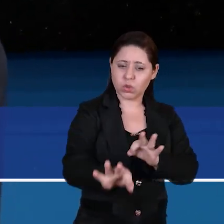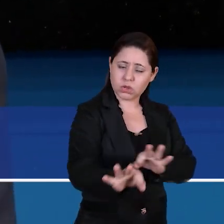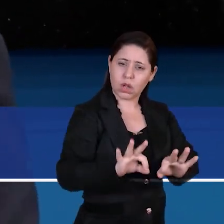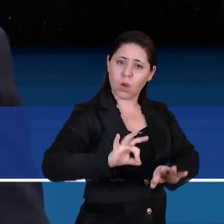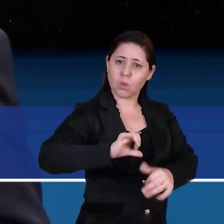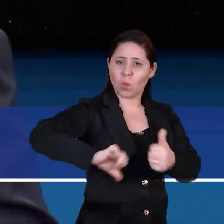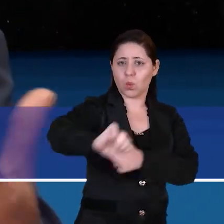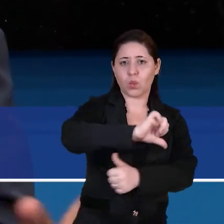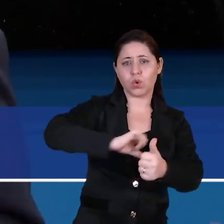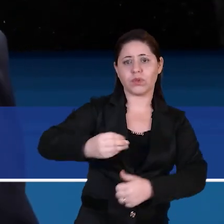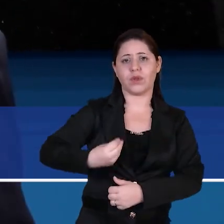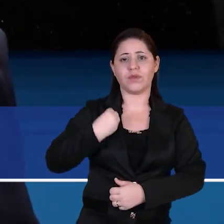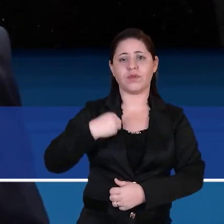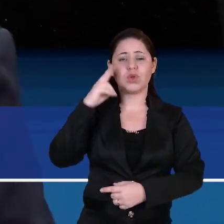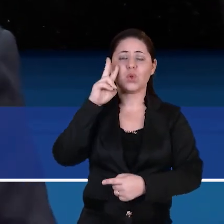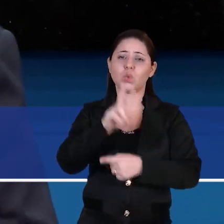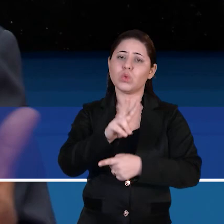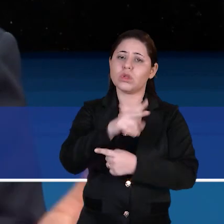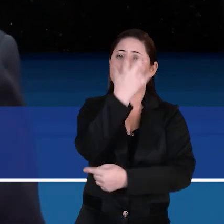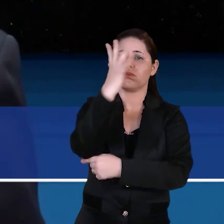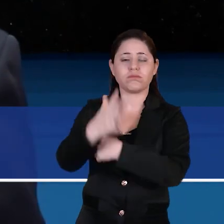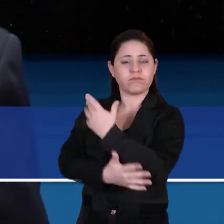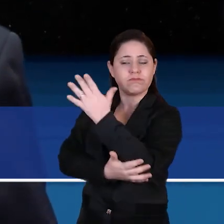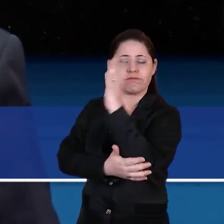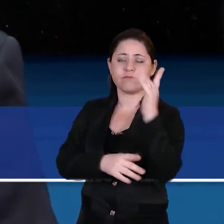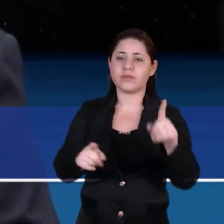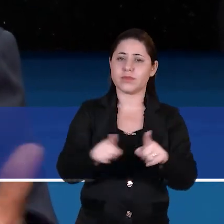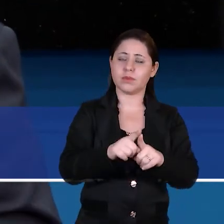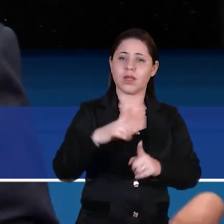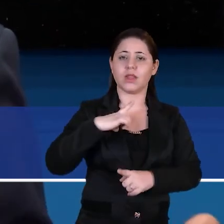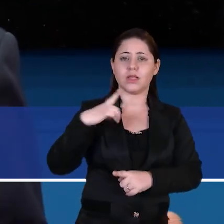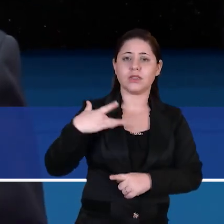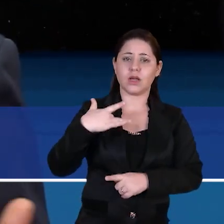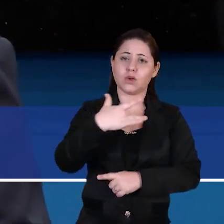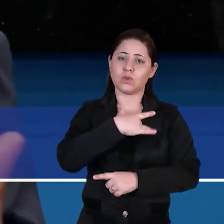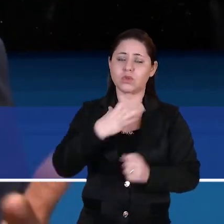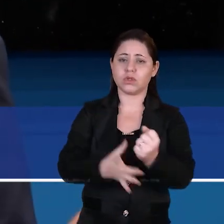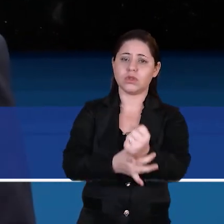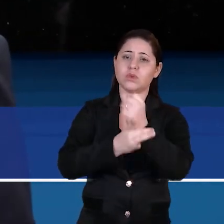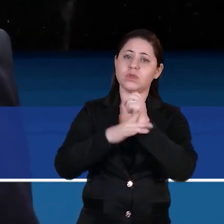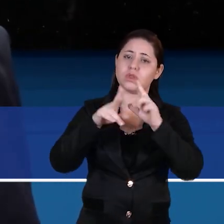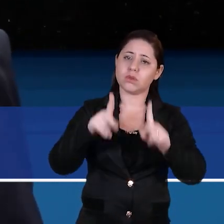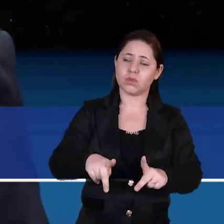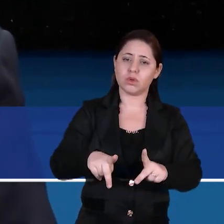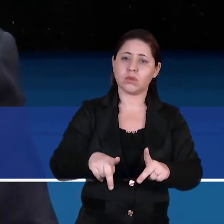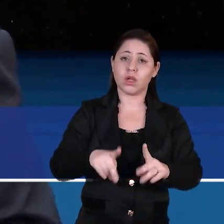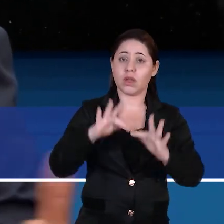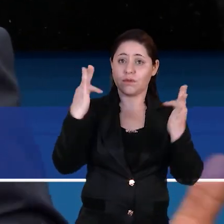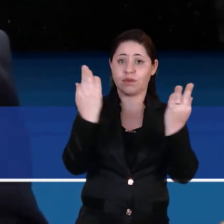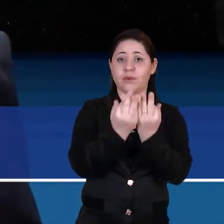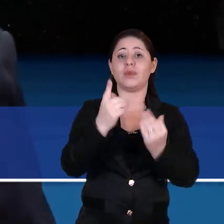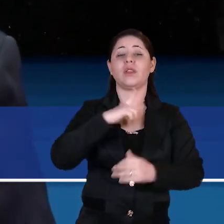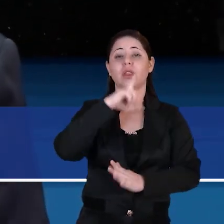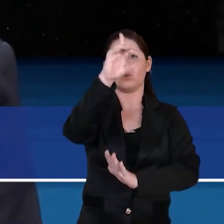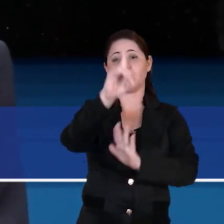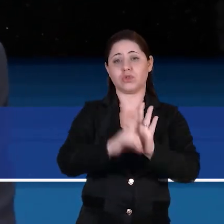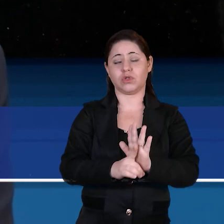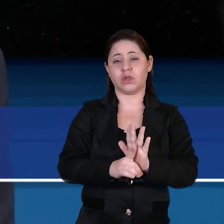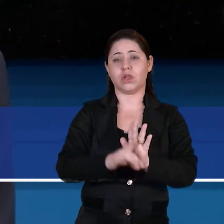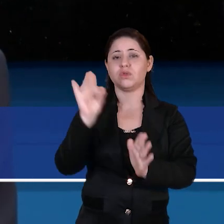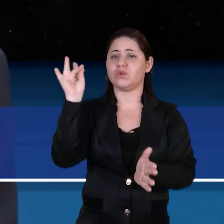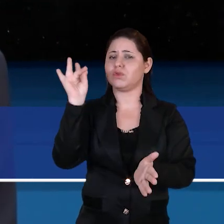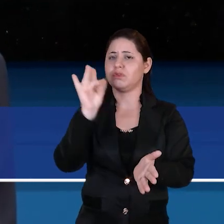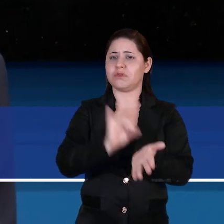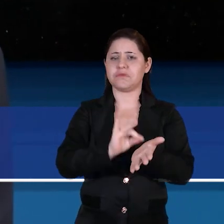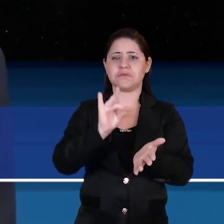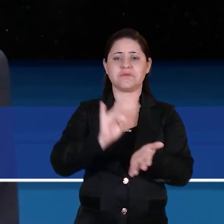que nós temos para mudar a vida das pessoas, de cuidar do meio ambiente, de permitir com que haja saúde, segurança pública, com que as famílias realmente tenham seus